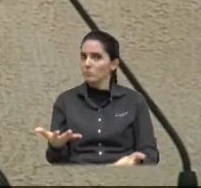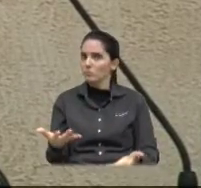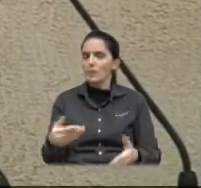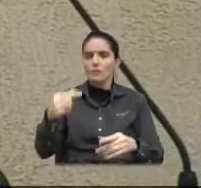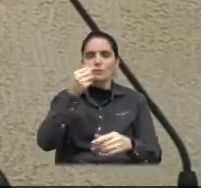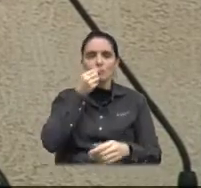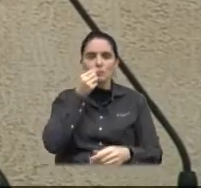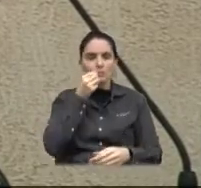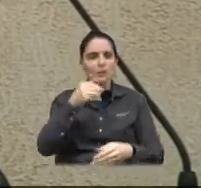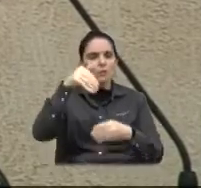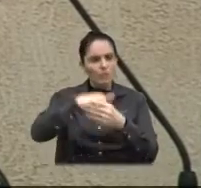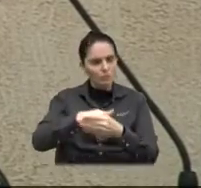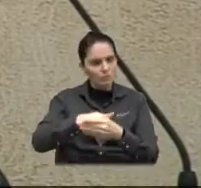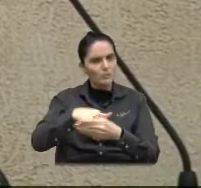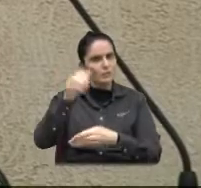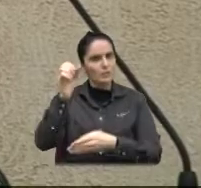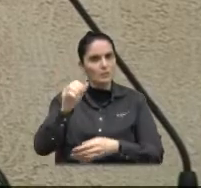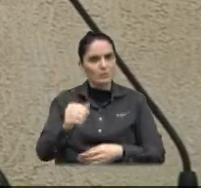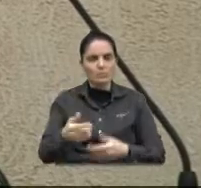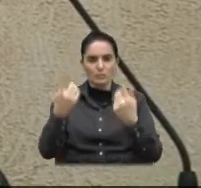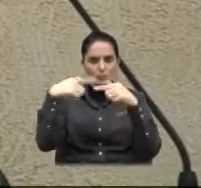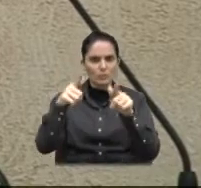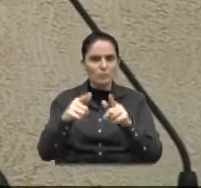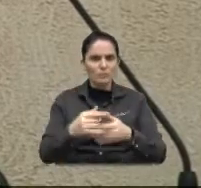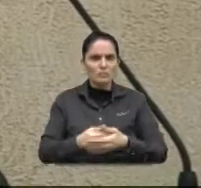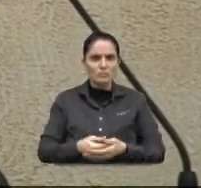foi uma atitude impensada